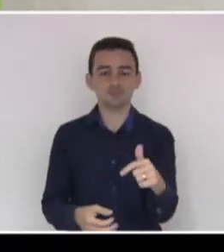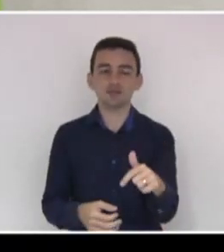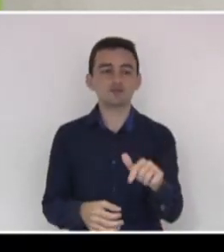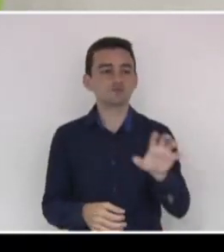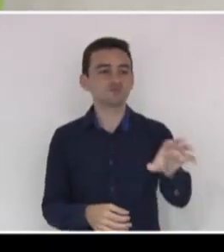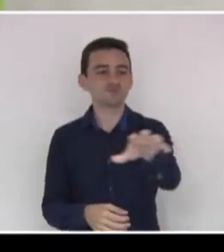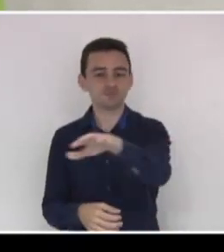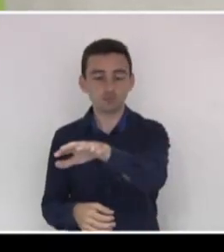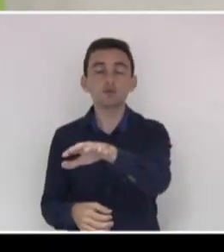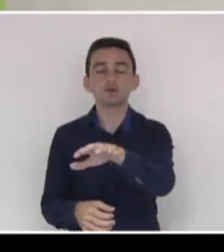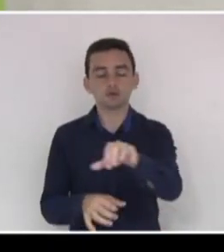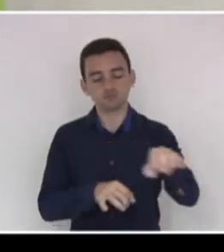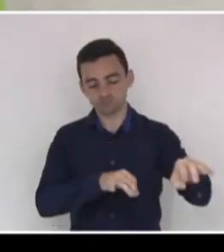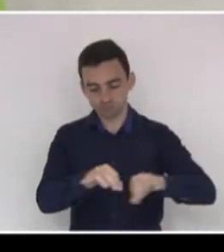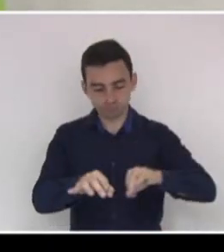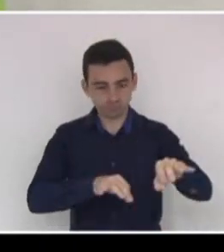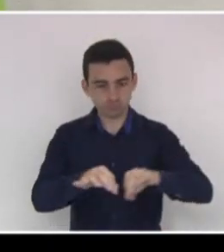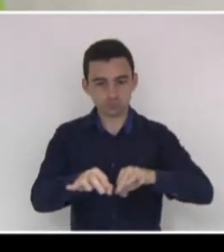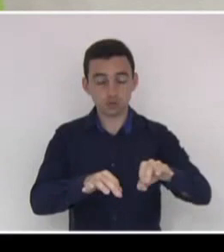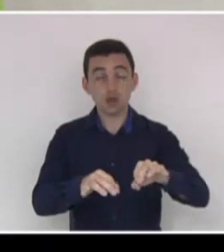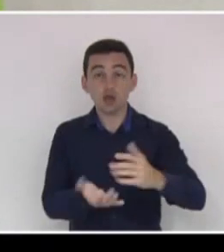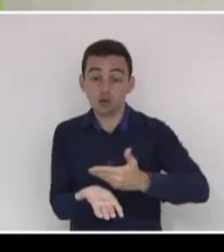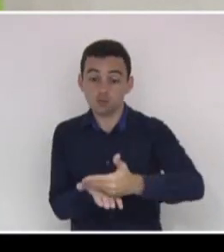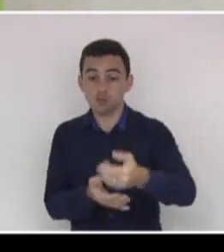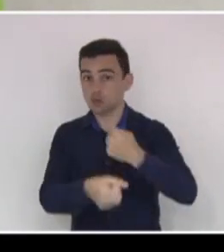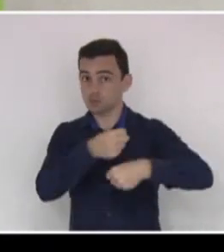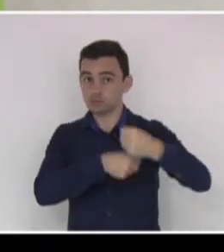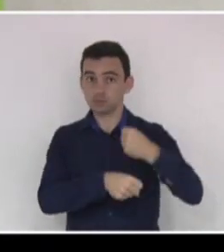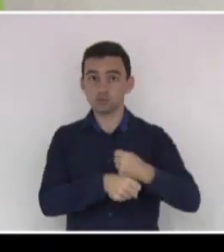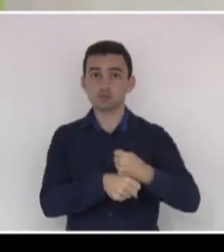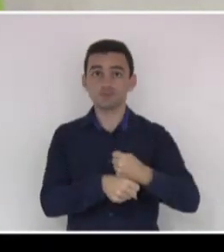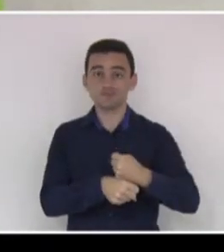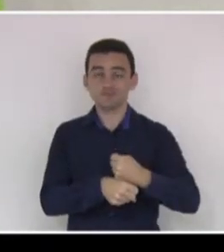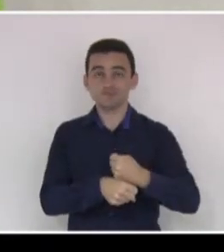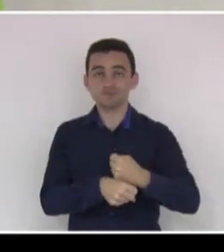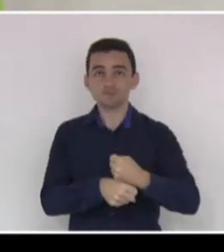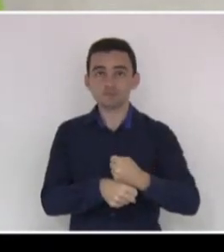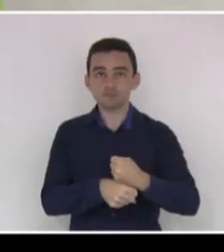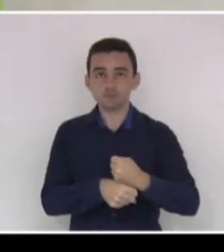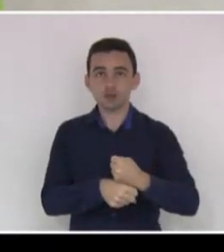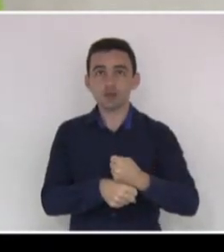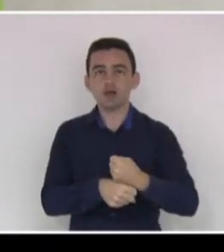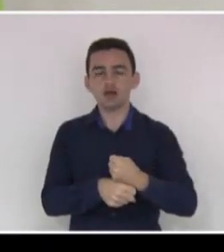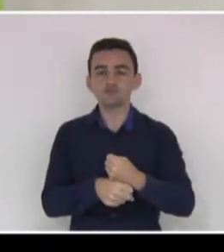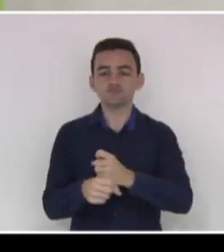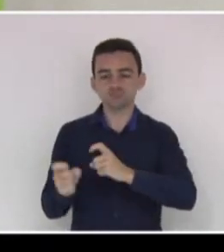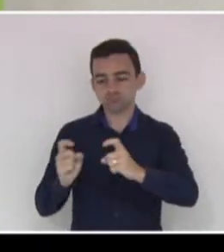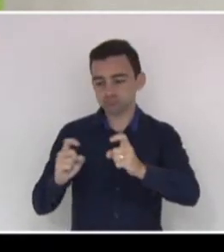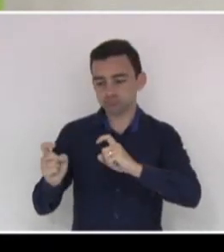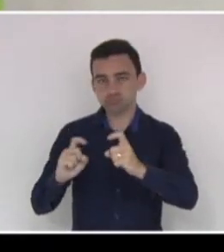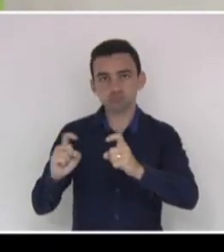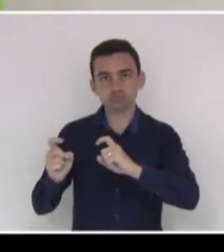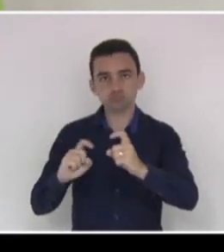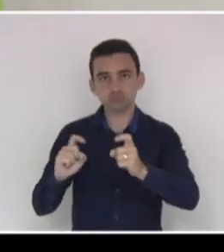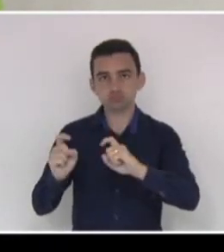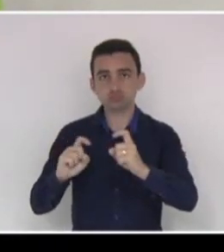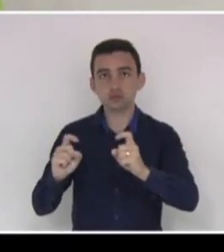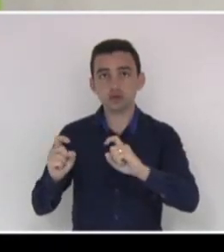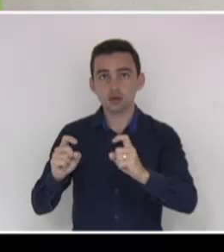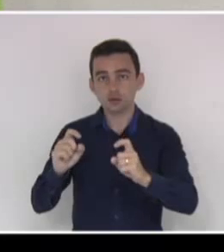brasileiros. No início do ano passado, após ampla negociação com as